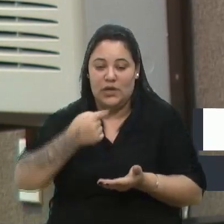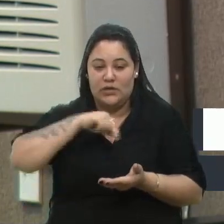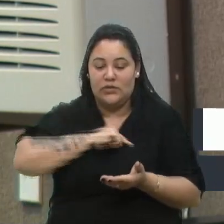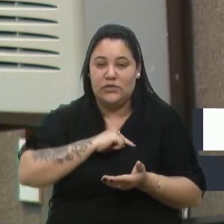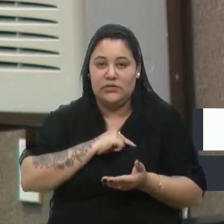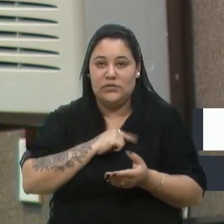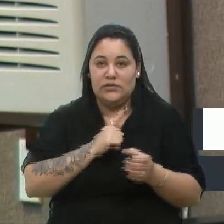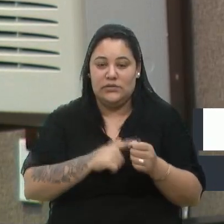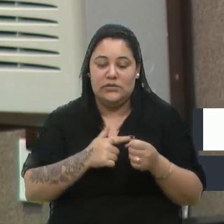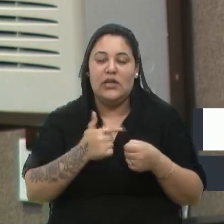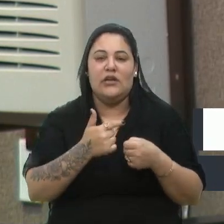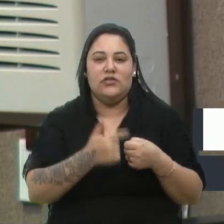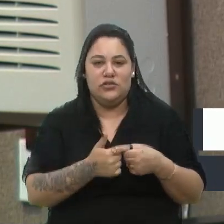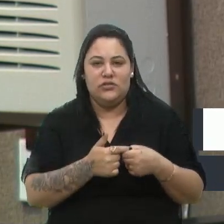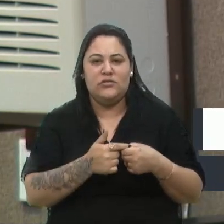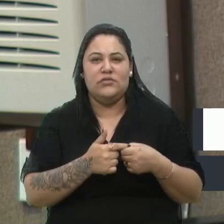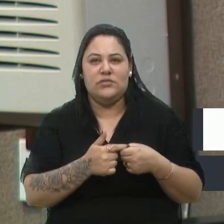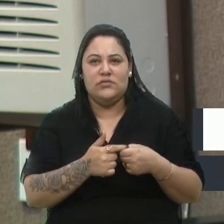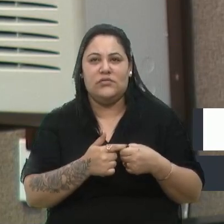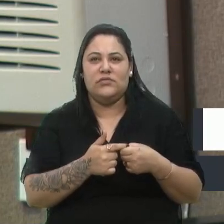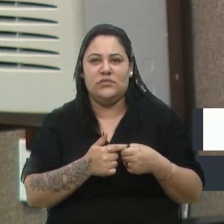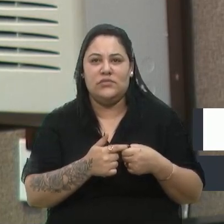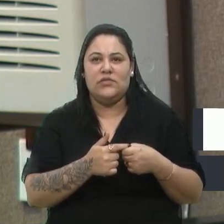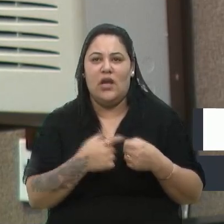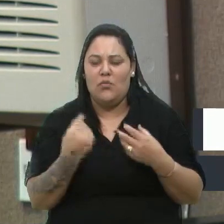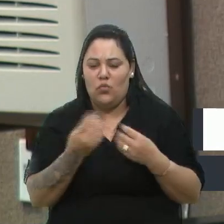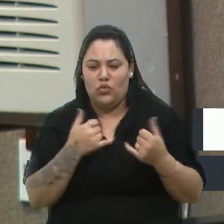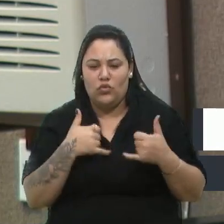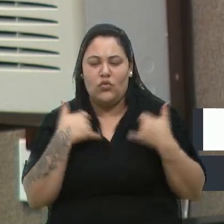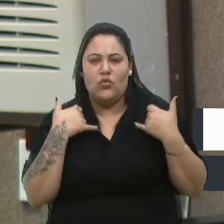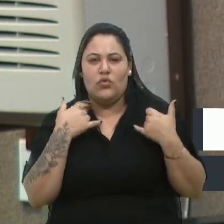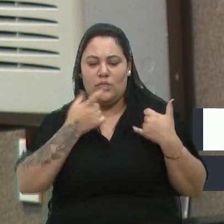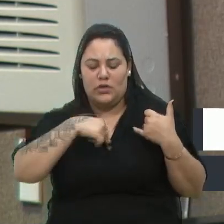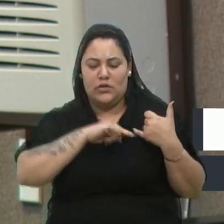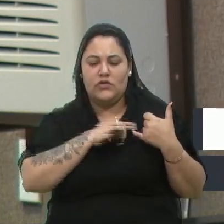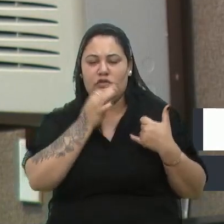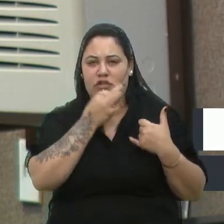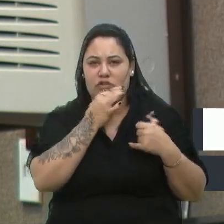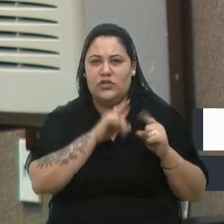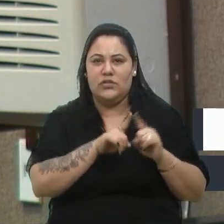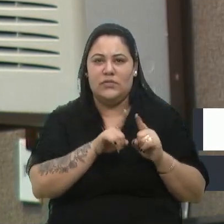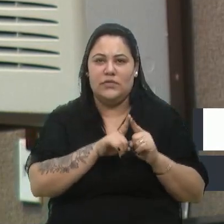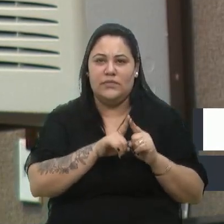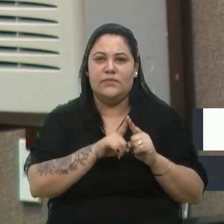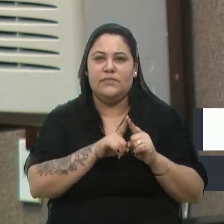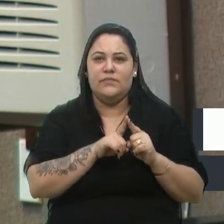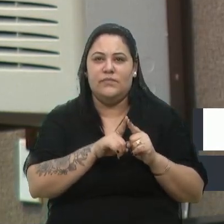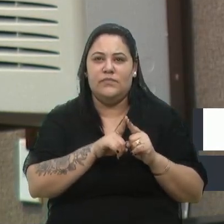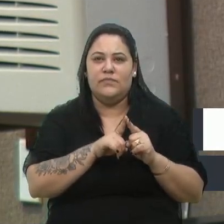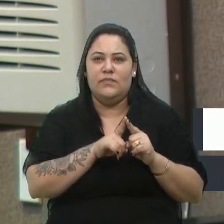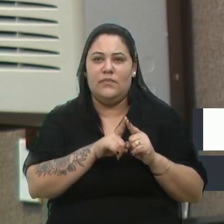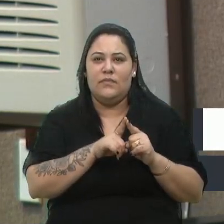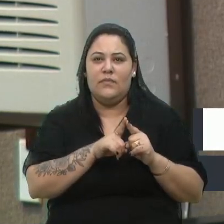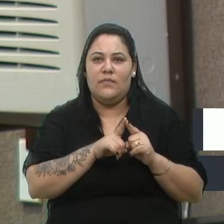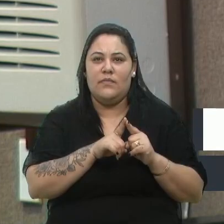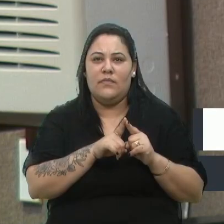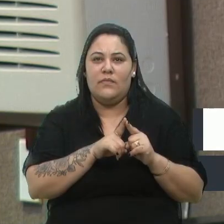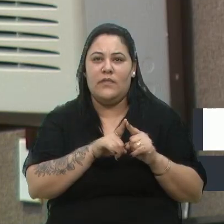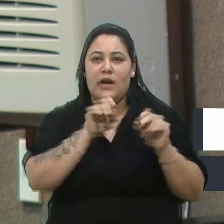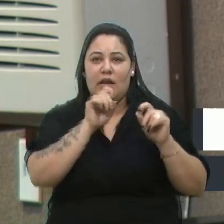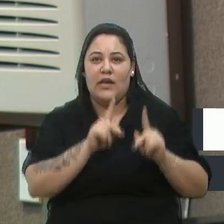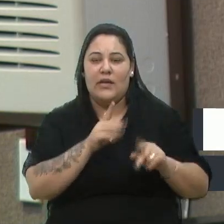cidade. Isso é motivo realmente de grande orgulho para todos nós caxienses. E quem esteve